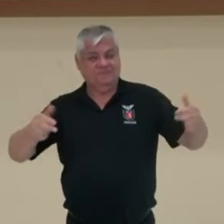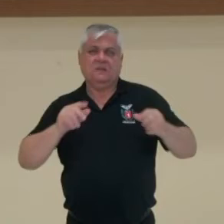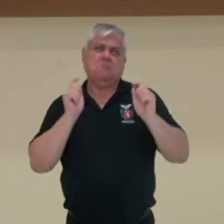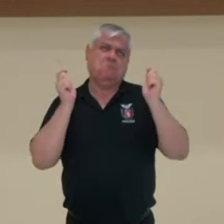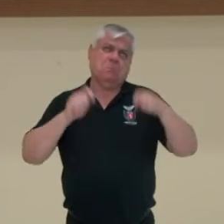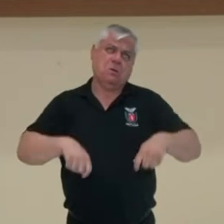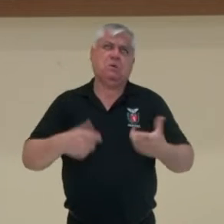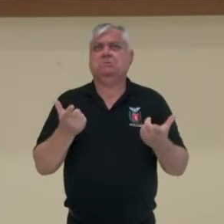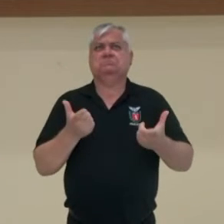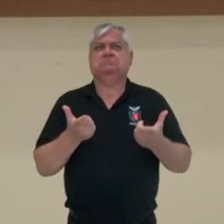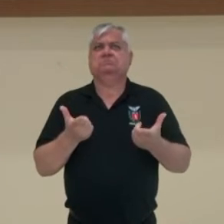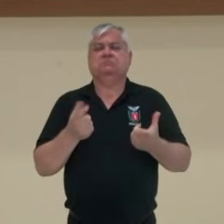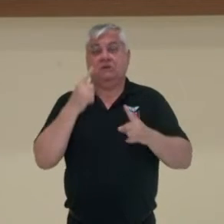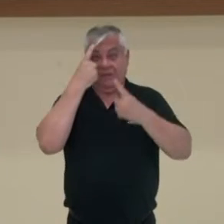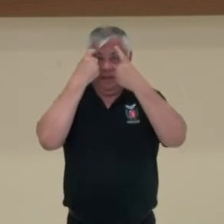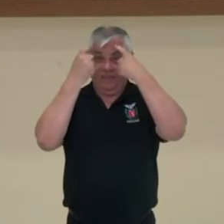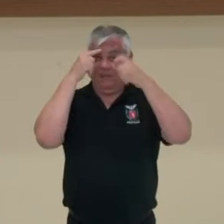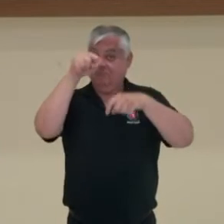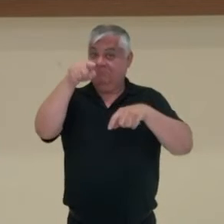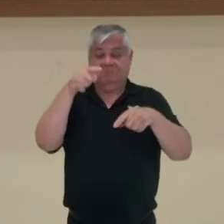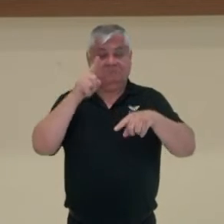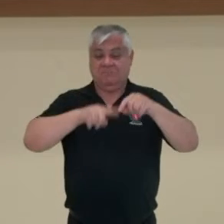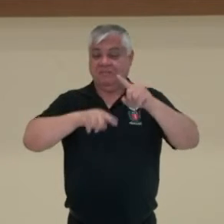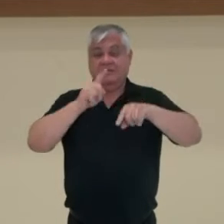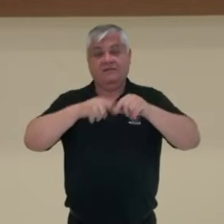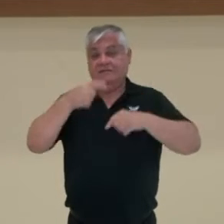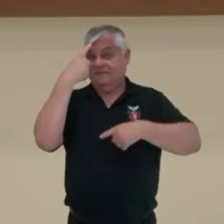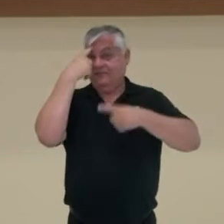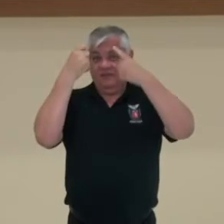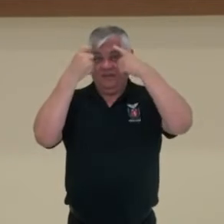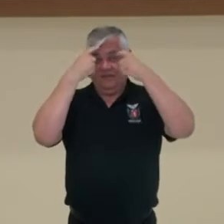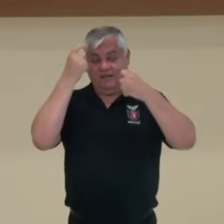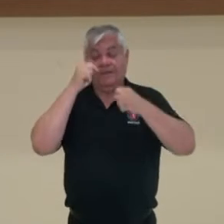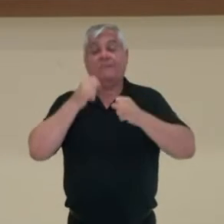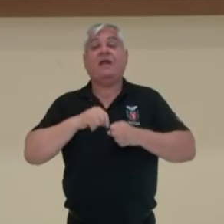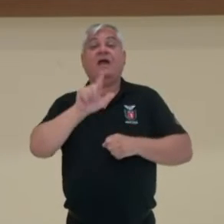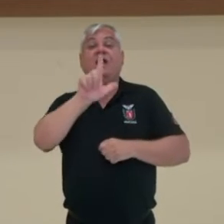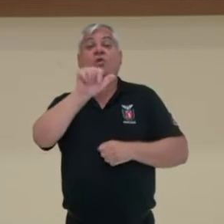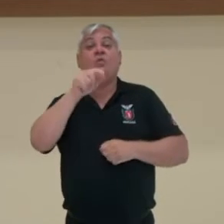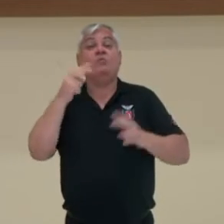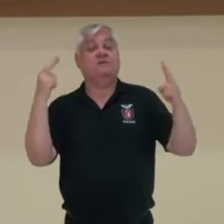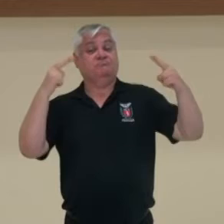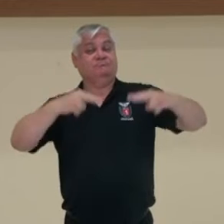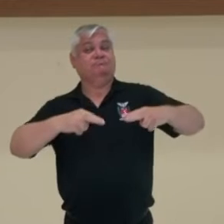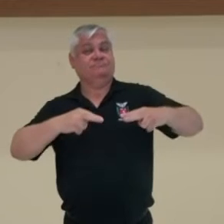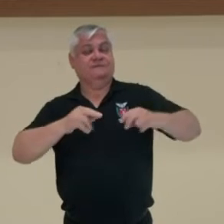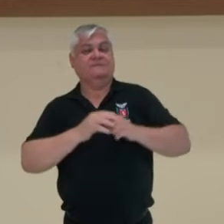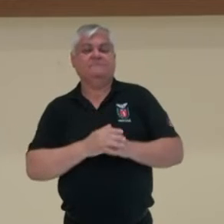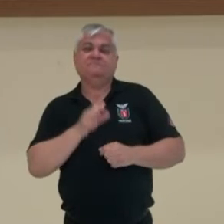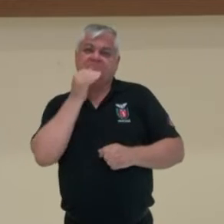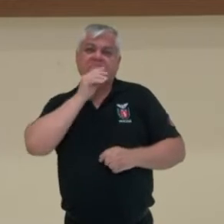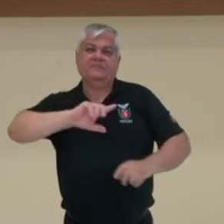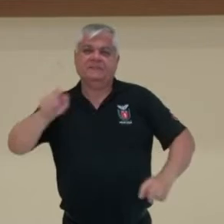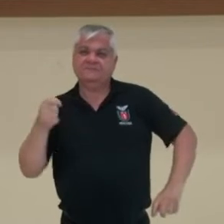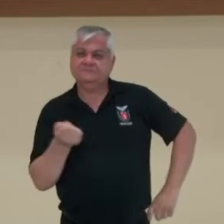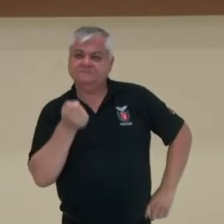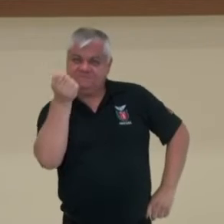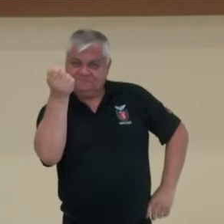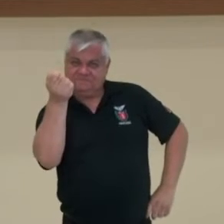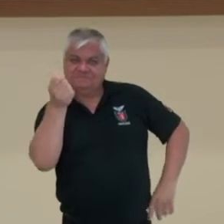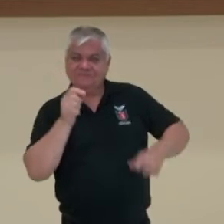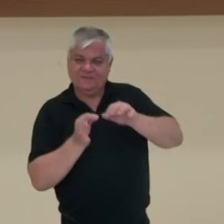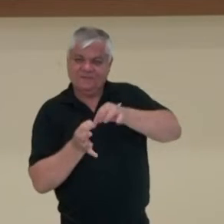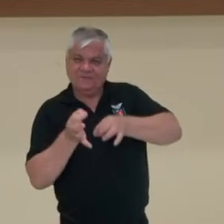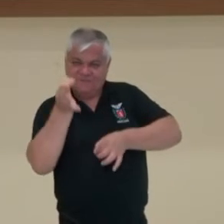ser, a criatividade é sua, qualquer instrumento, tá? Um instrumento que faça mediação. Como a esgrima, a gente tem o sabre, o florete e